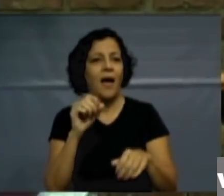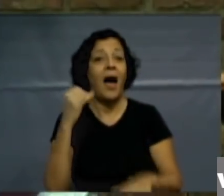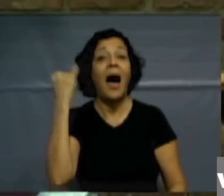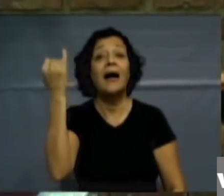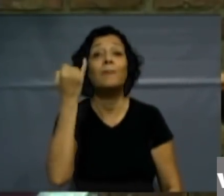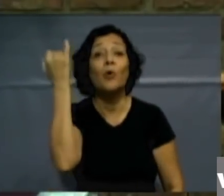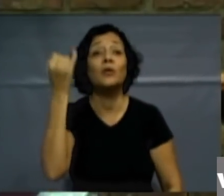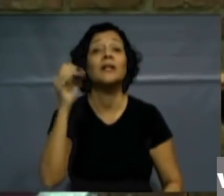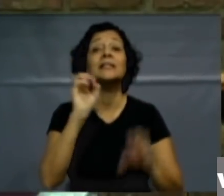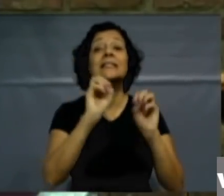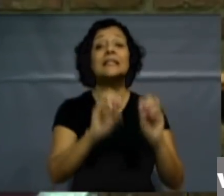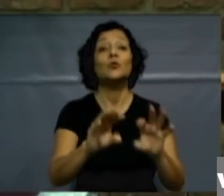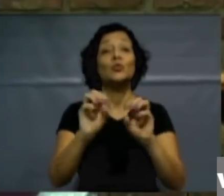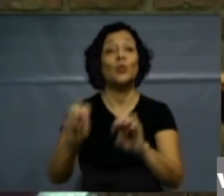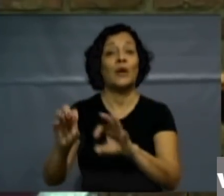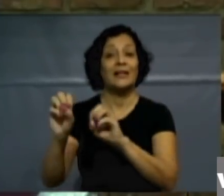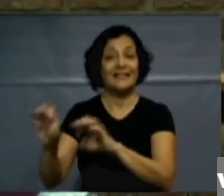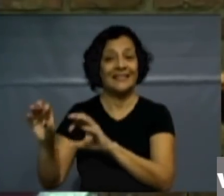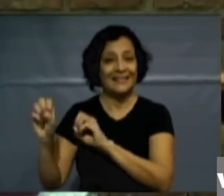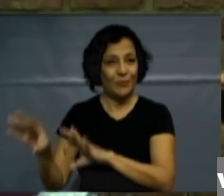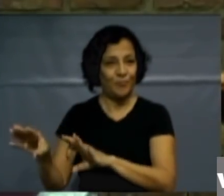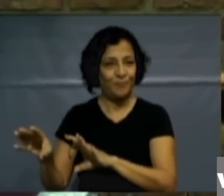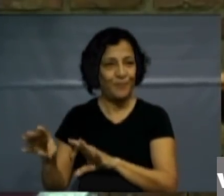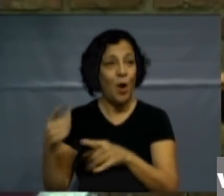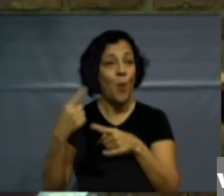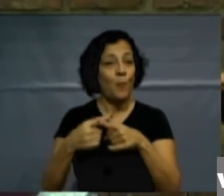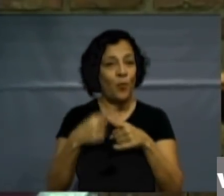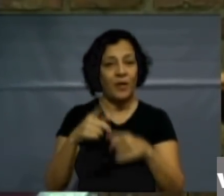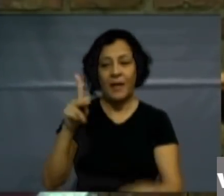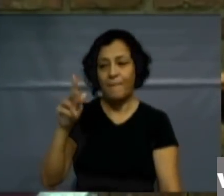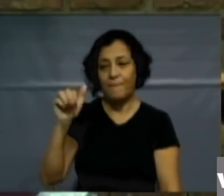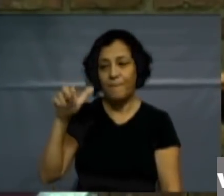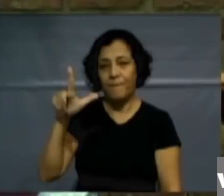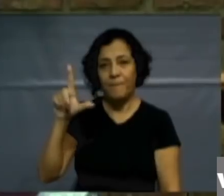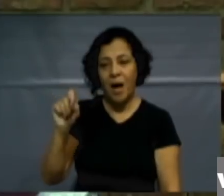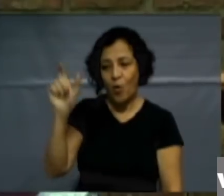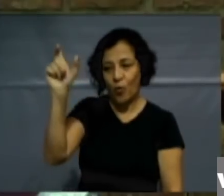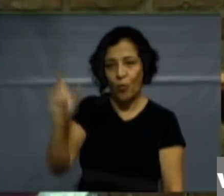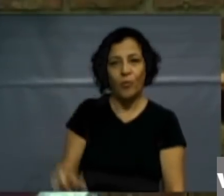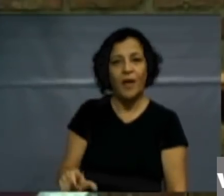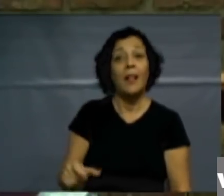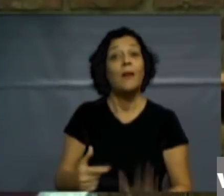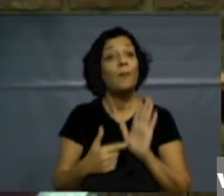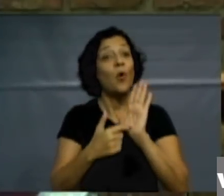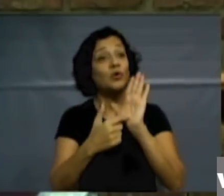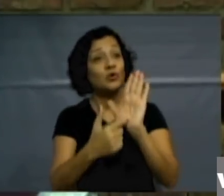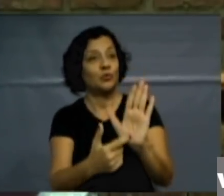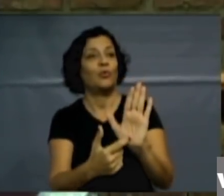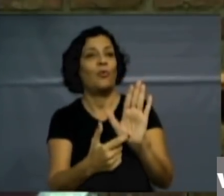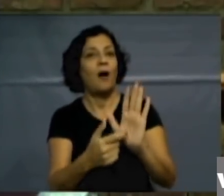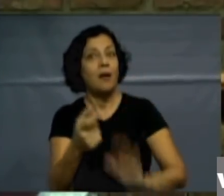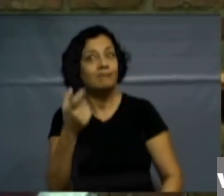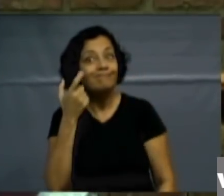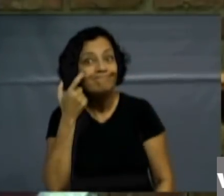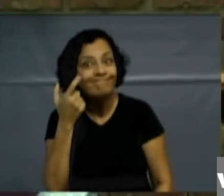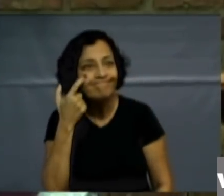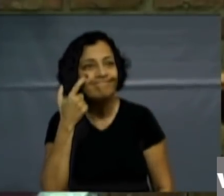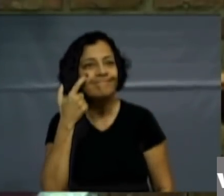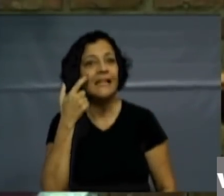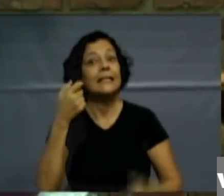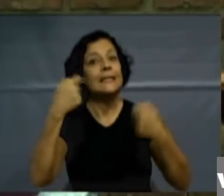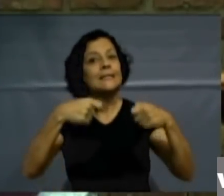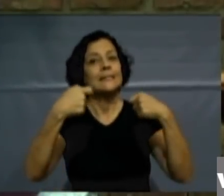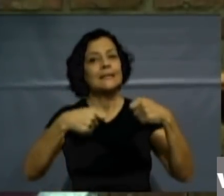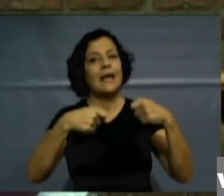da educação, porque Paulo, ele vem nos alertar da necessidade para a educação. E